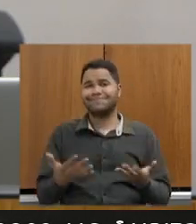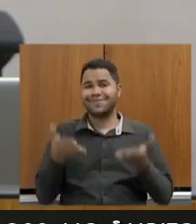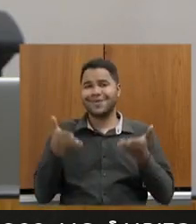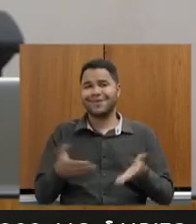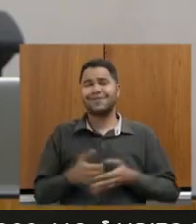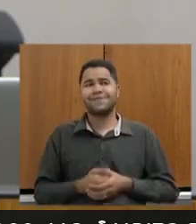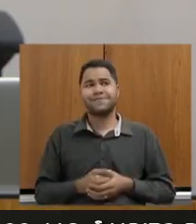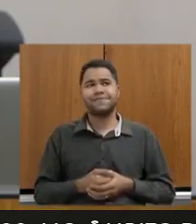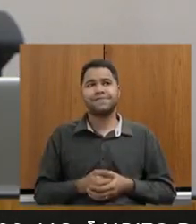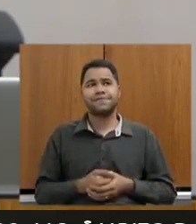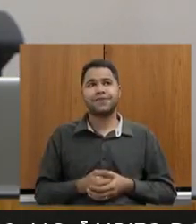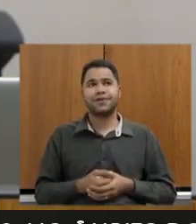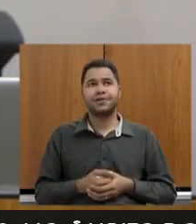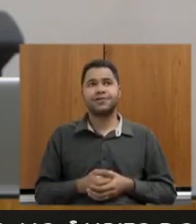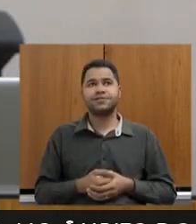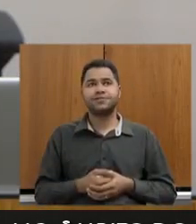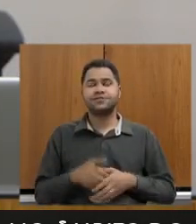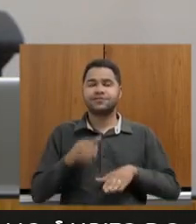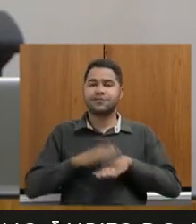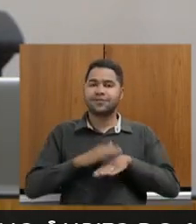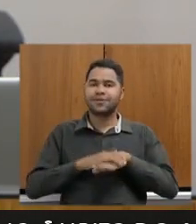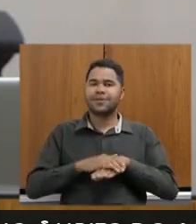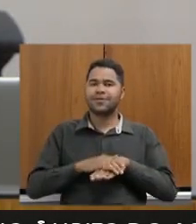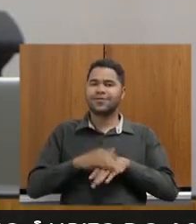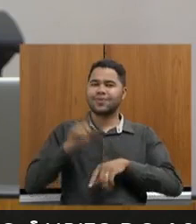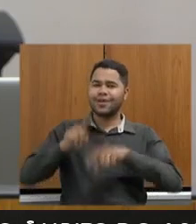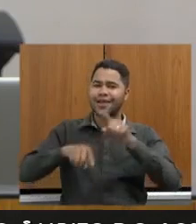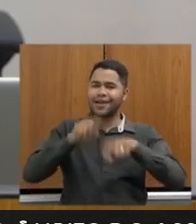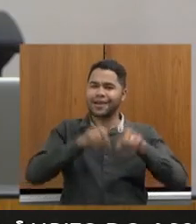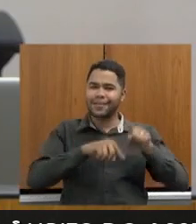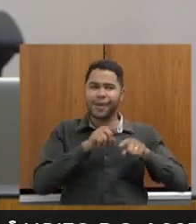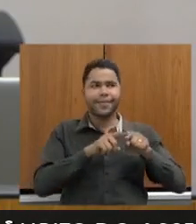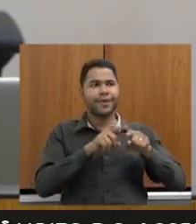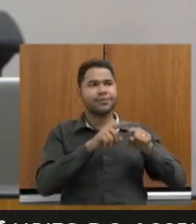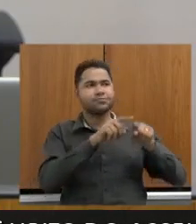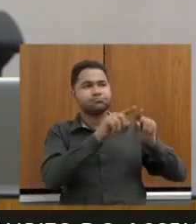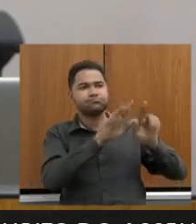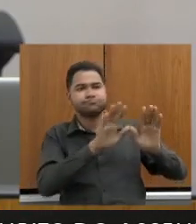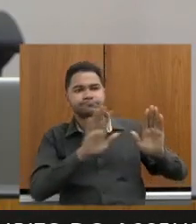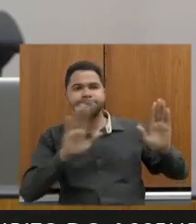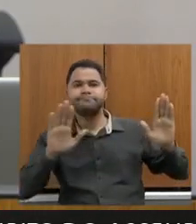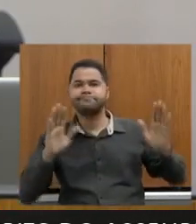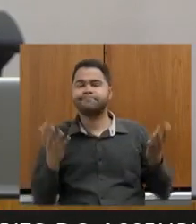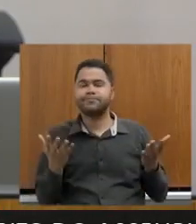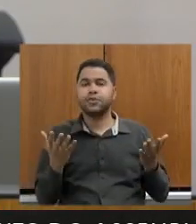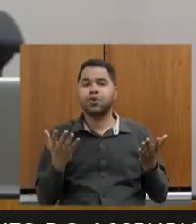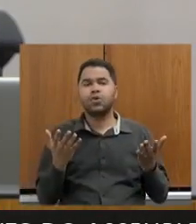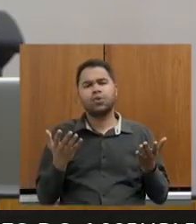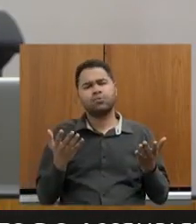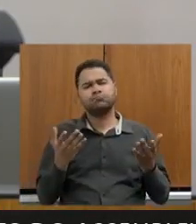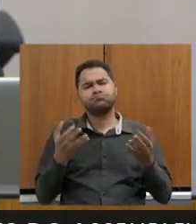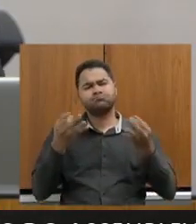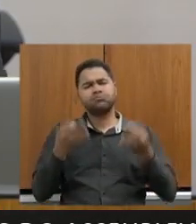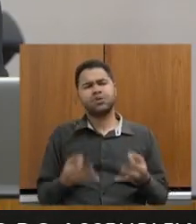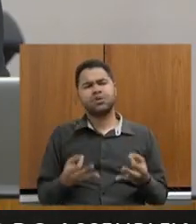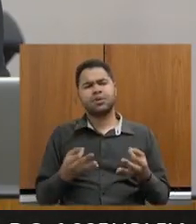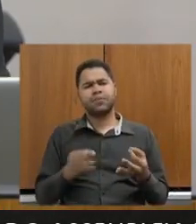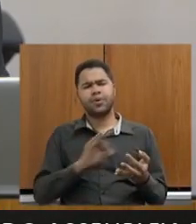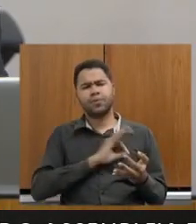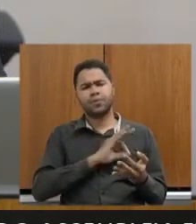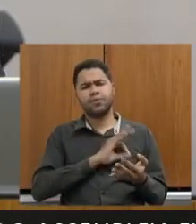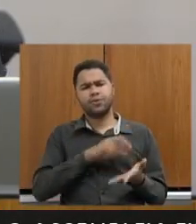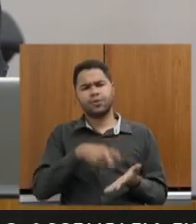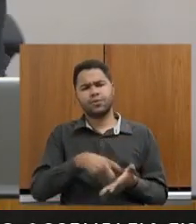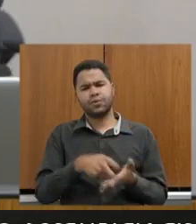ó essa questão dos equipamentos e instalações físicas é um mínimo de dignidade para os